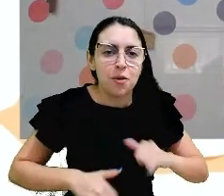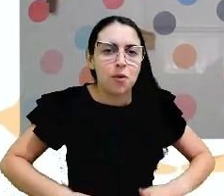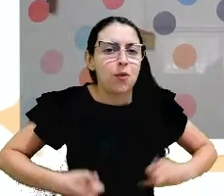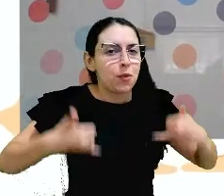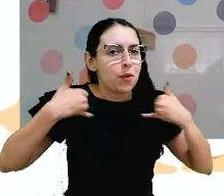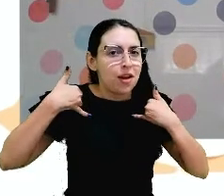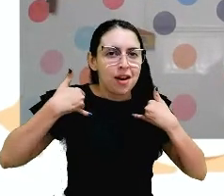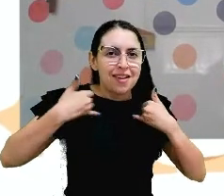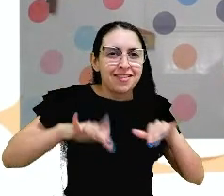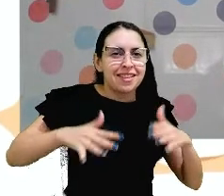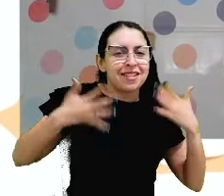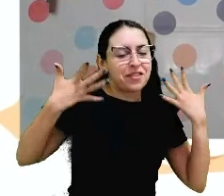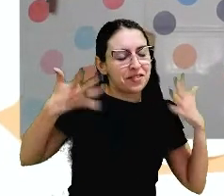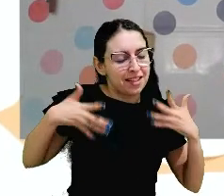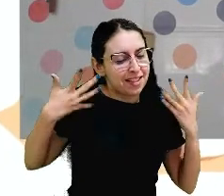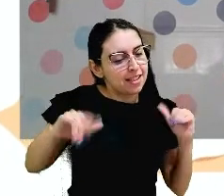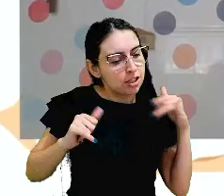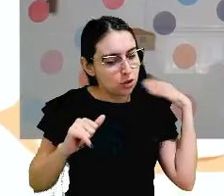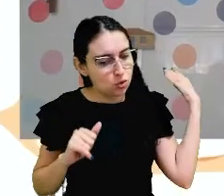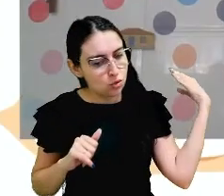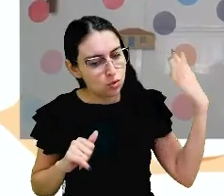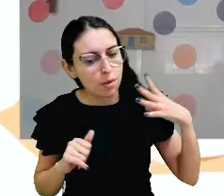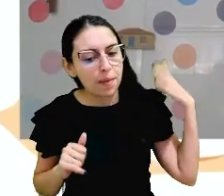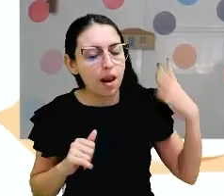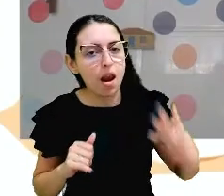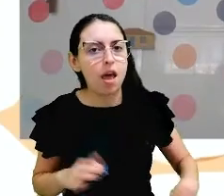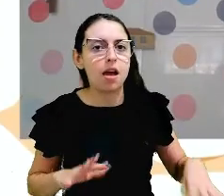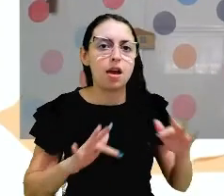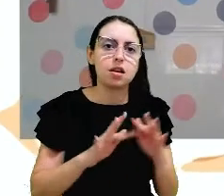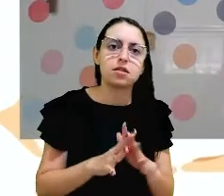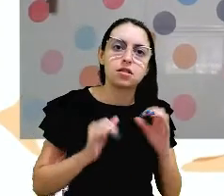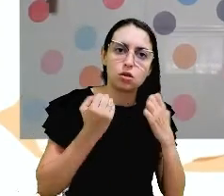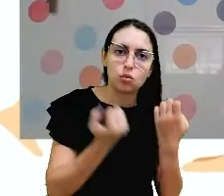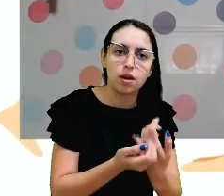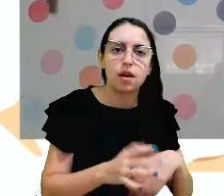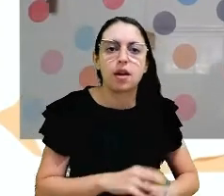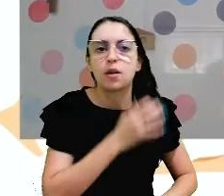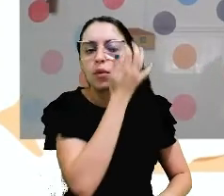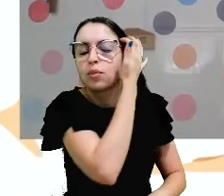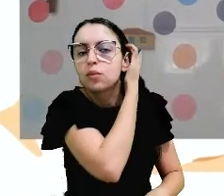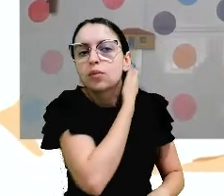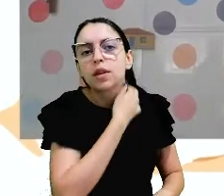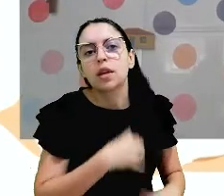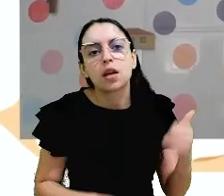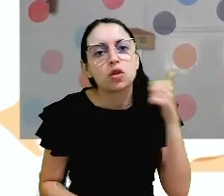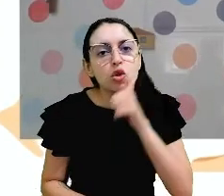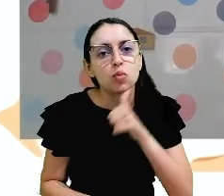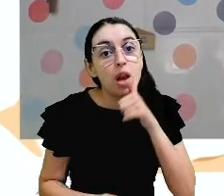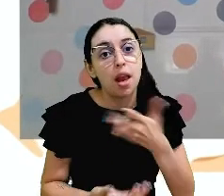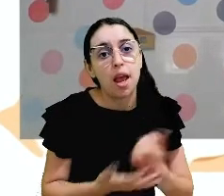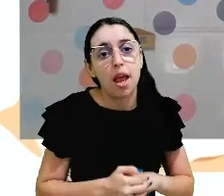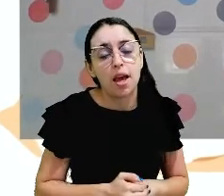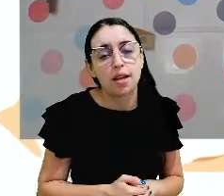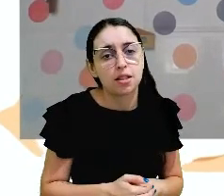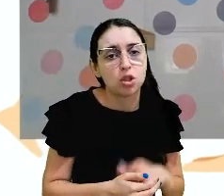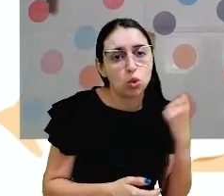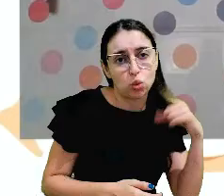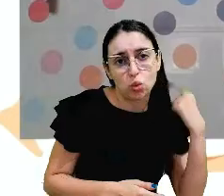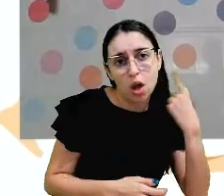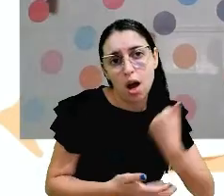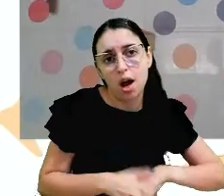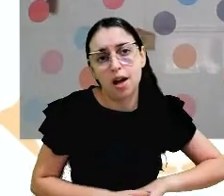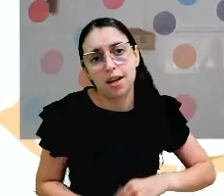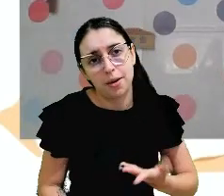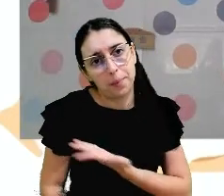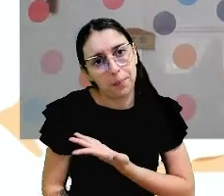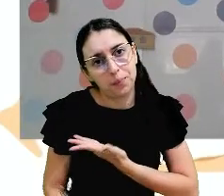orgulhosa e feliz de participar desse evento aqui da EMAG, aqui com a desembargadora Terezinha, a desembargadora Inês, com as juízas, colegas